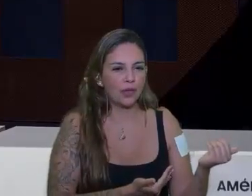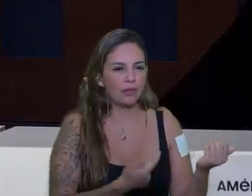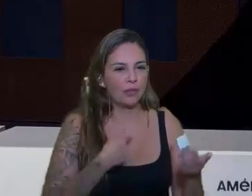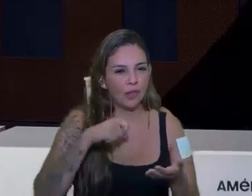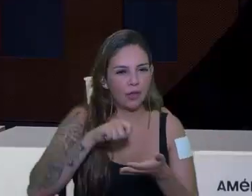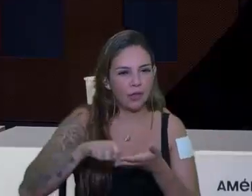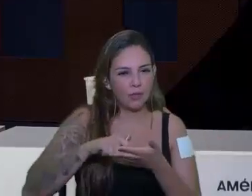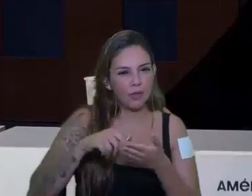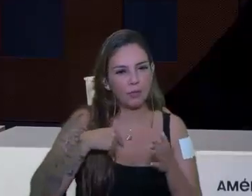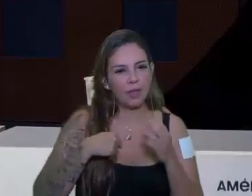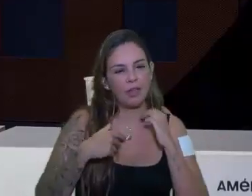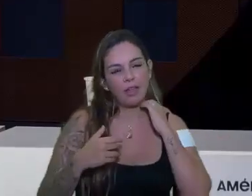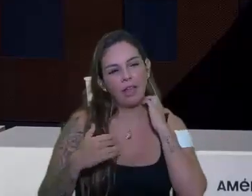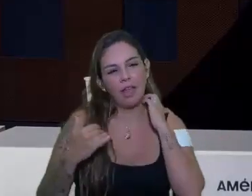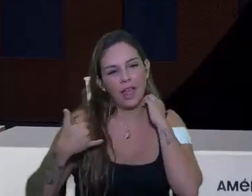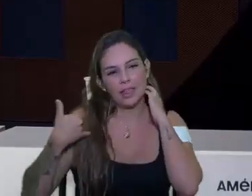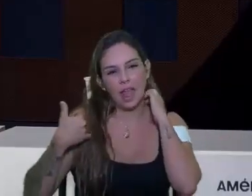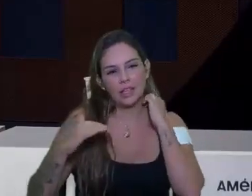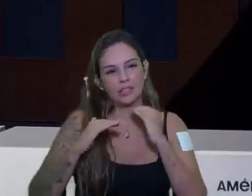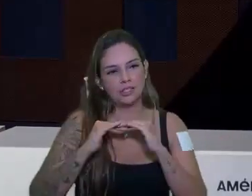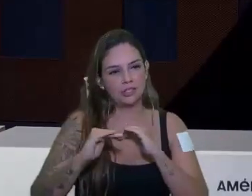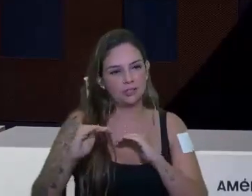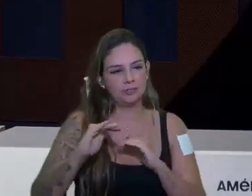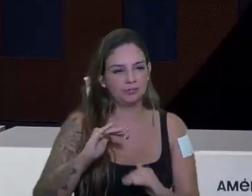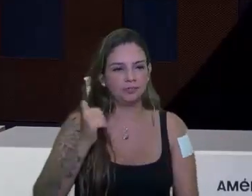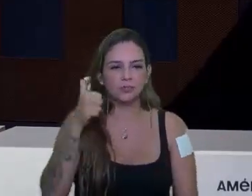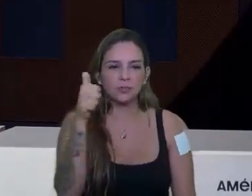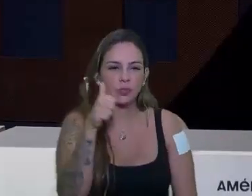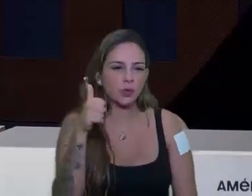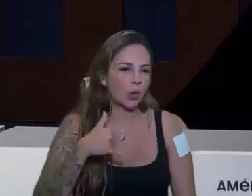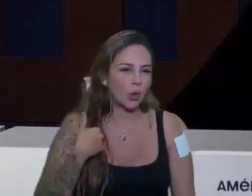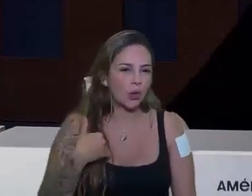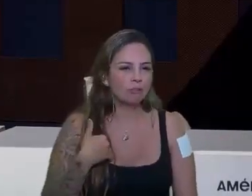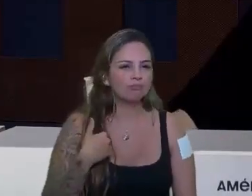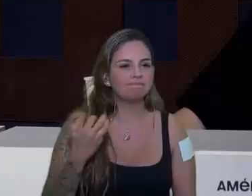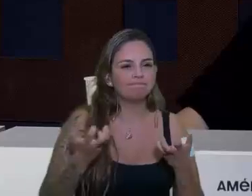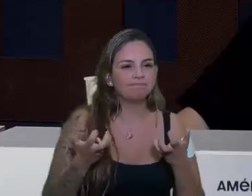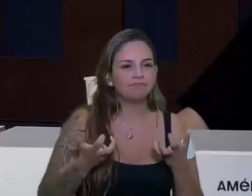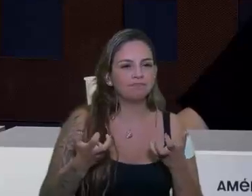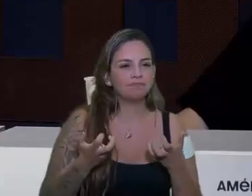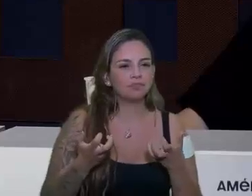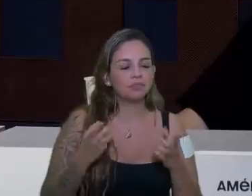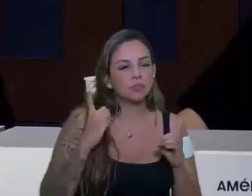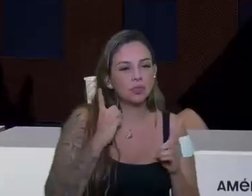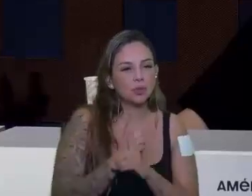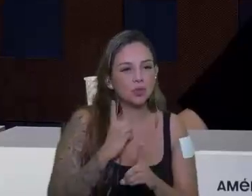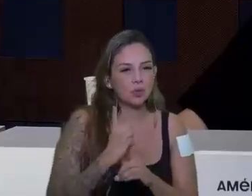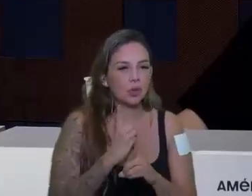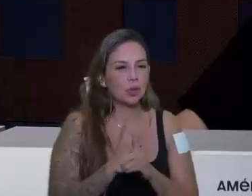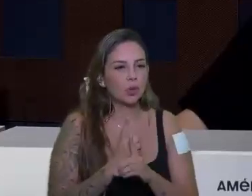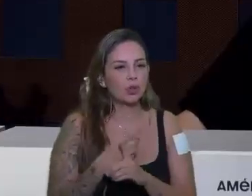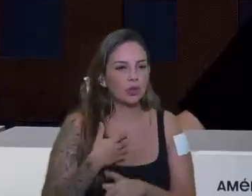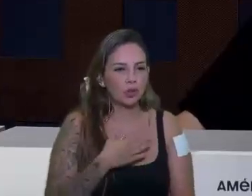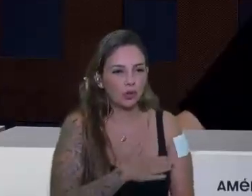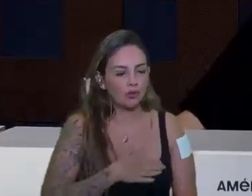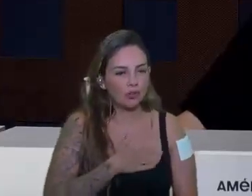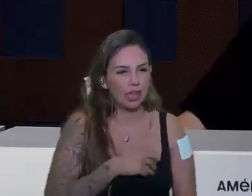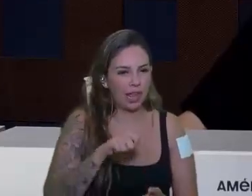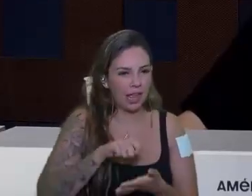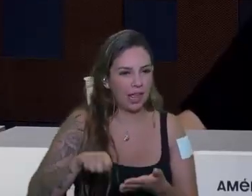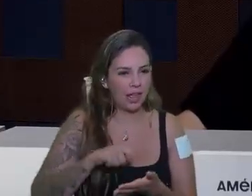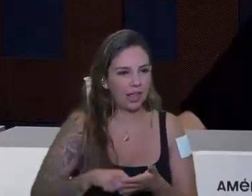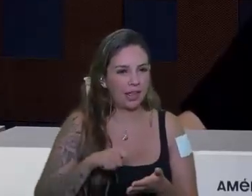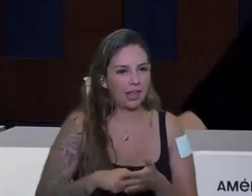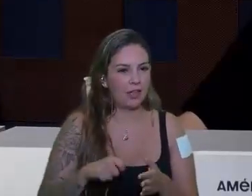eu escrevia para a minha faixa etária. Então, eu estava ali com 11 anos, descobrindo o quanto eu gostava de